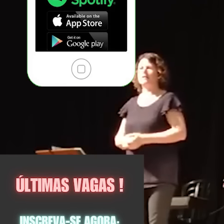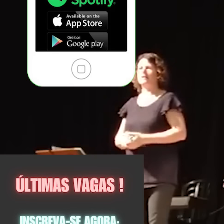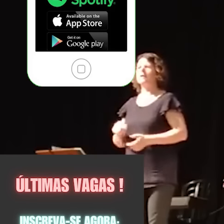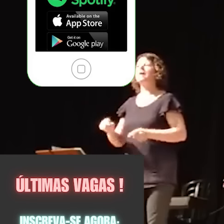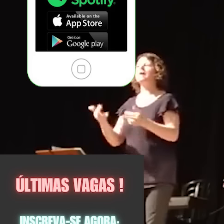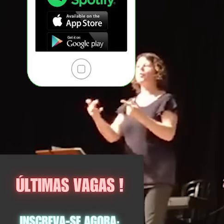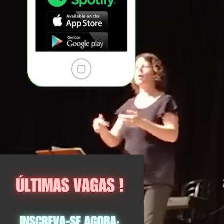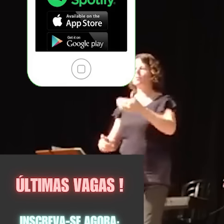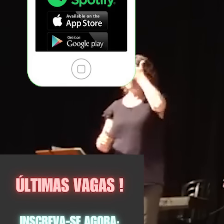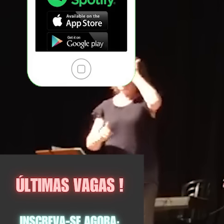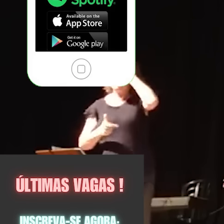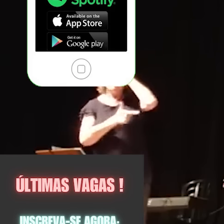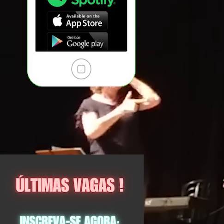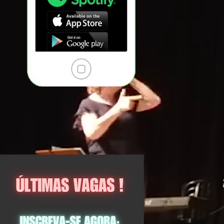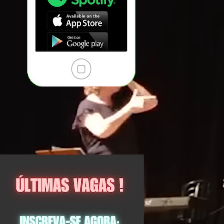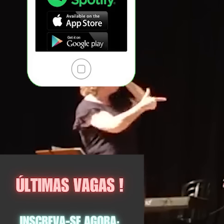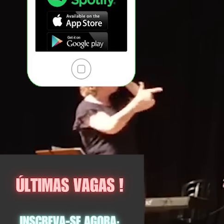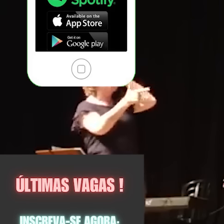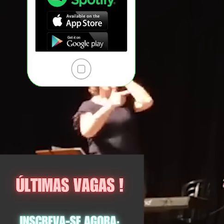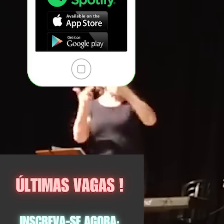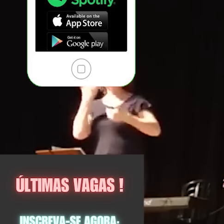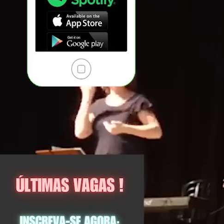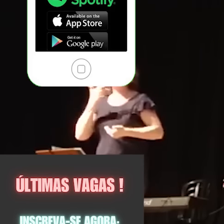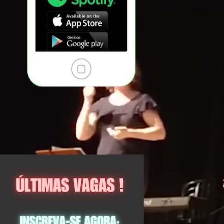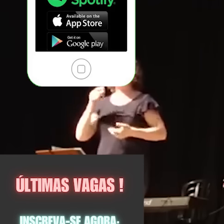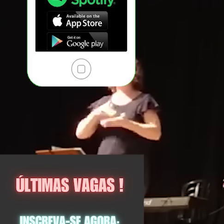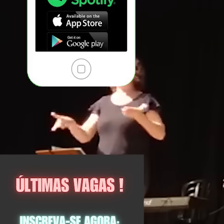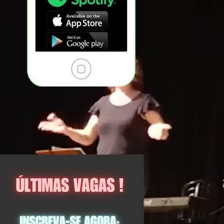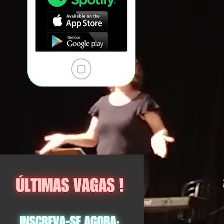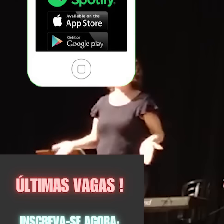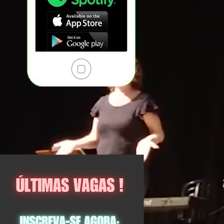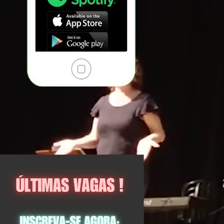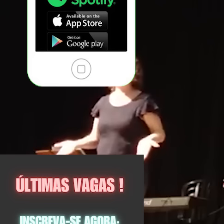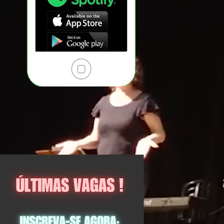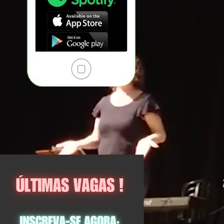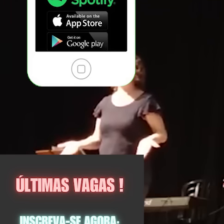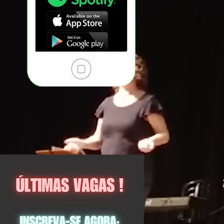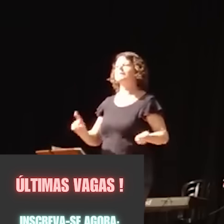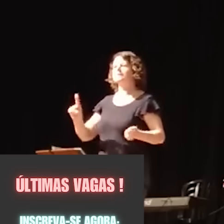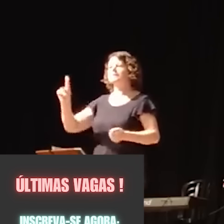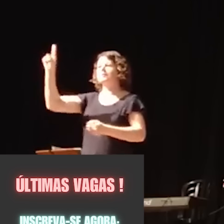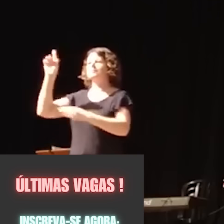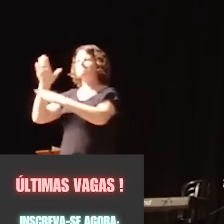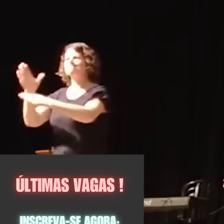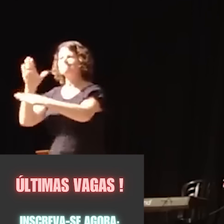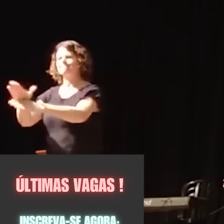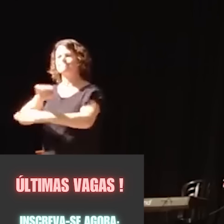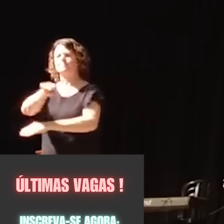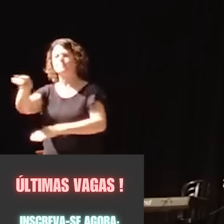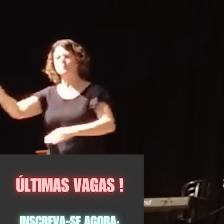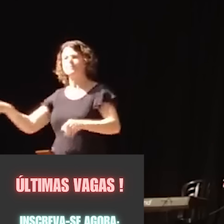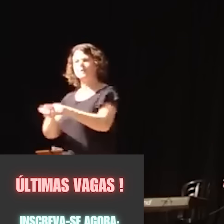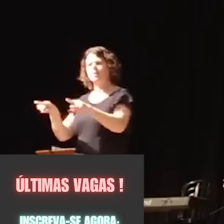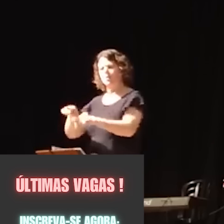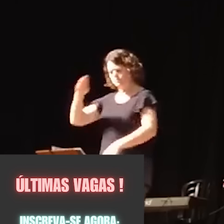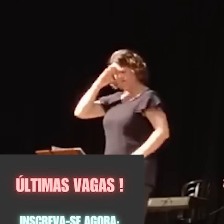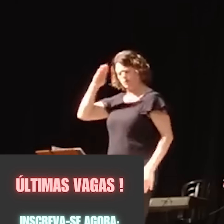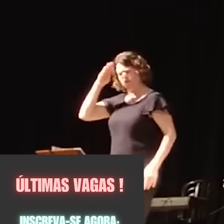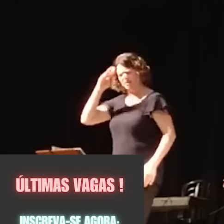tá dizendo o seguinte é que para que Deus faça e for você um guerreiro